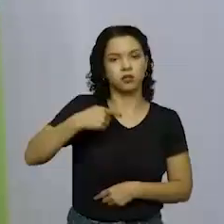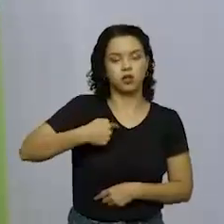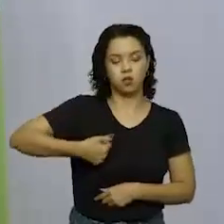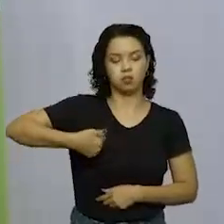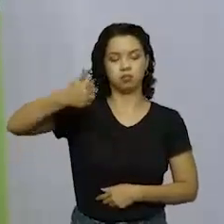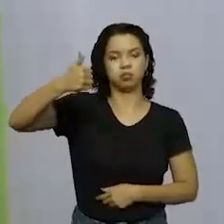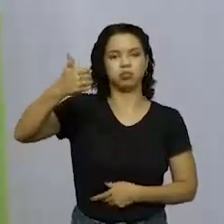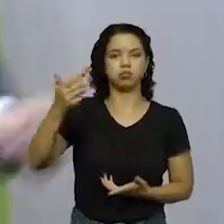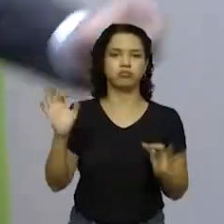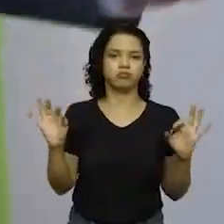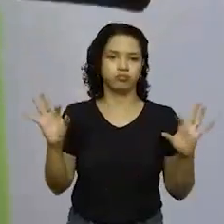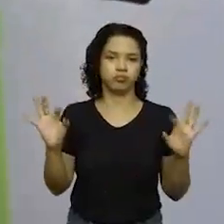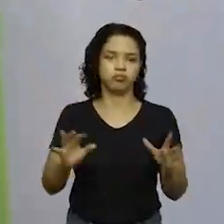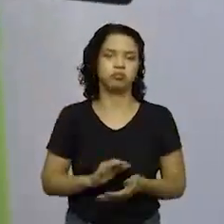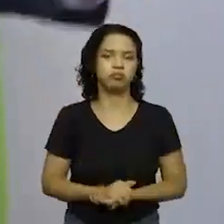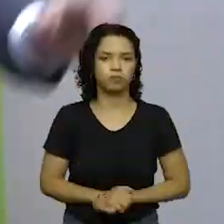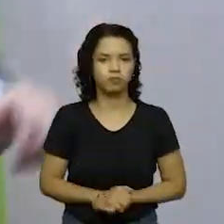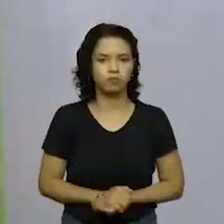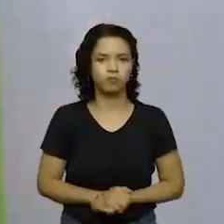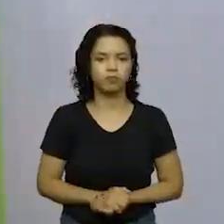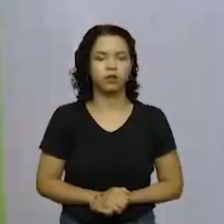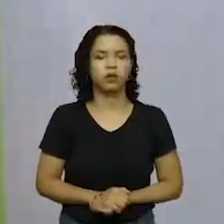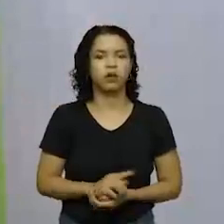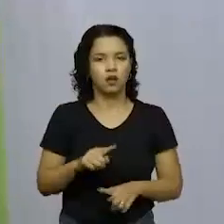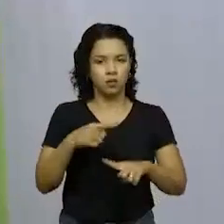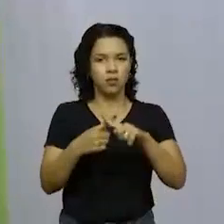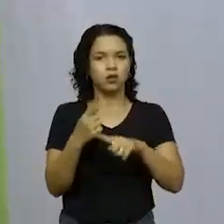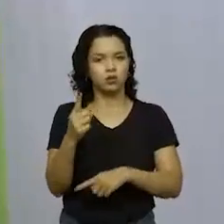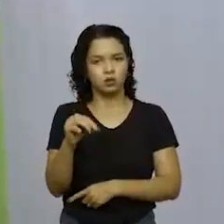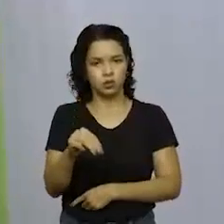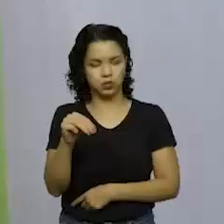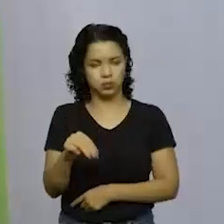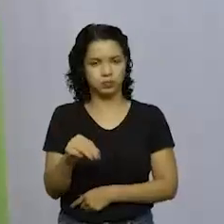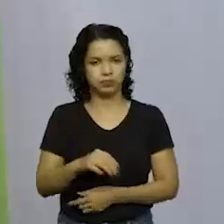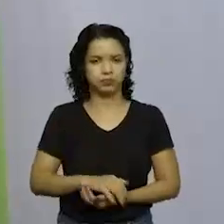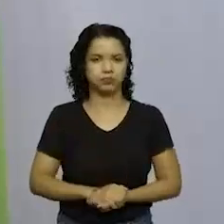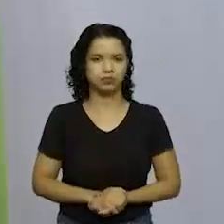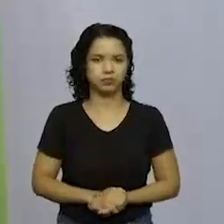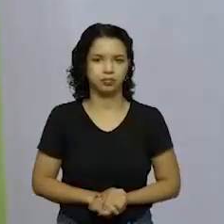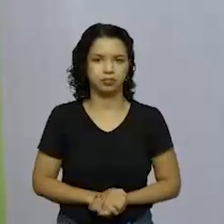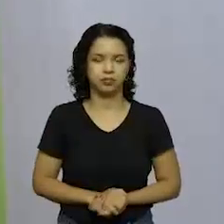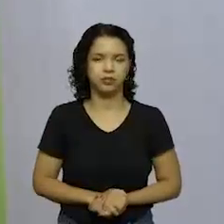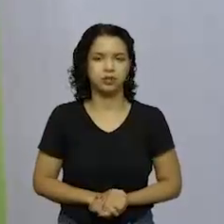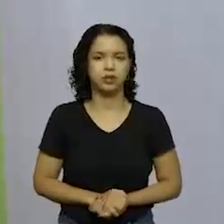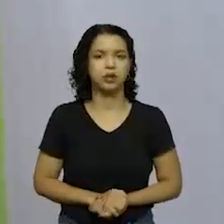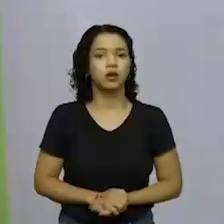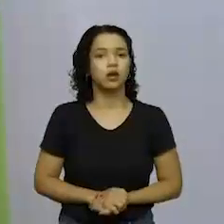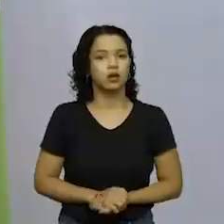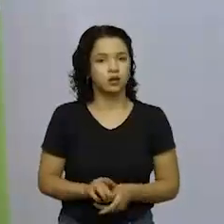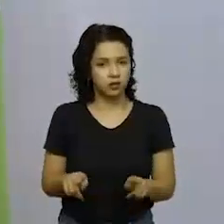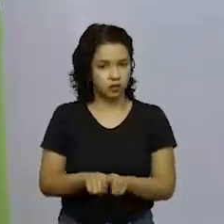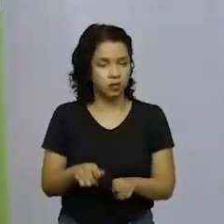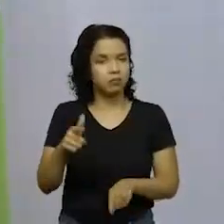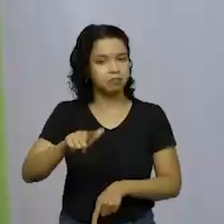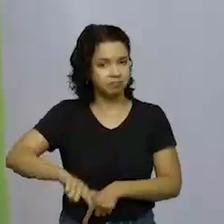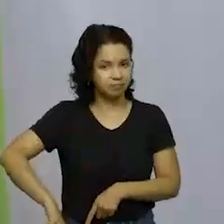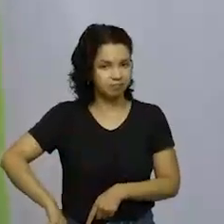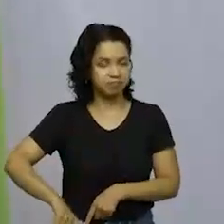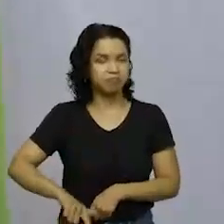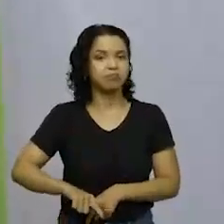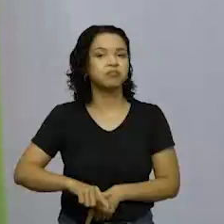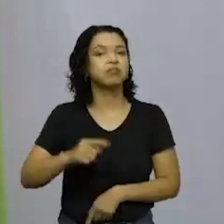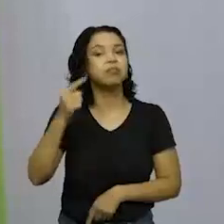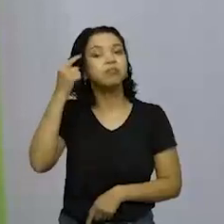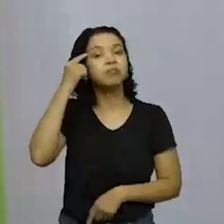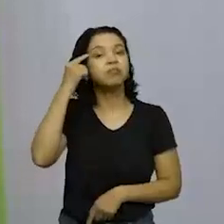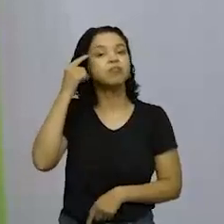E não bastasse isso tudo, eu peço mais um minuto, presidente, não bastasse isso tudo, adivinhem,